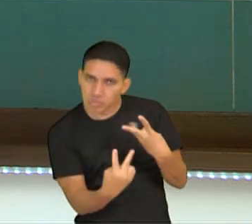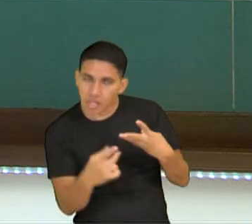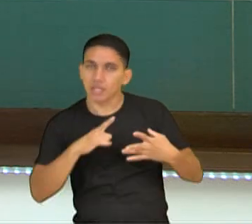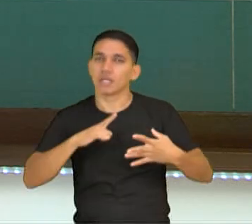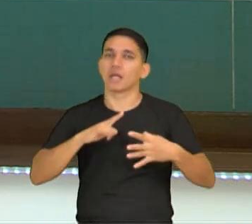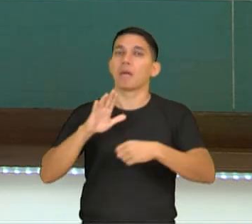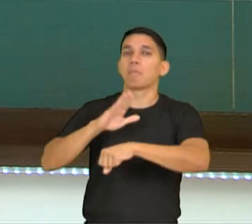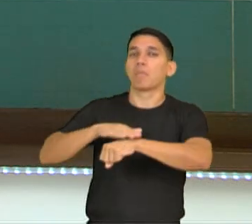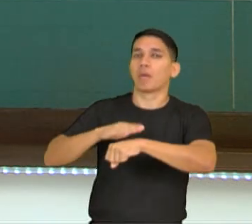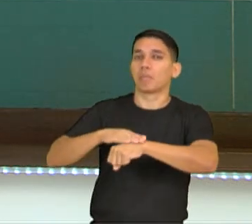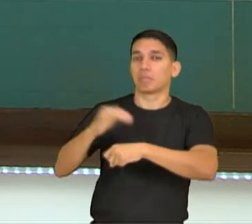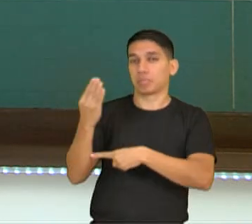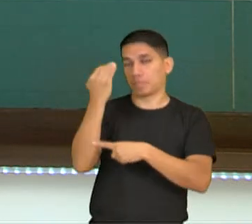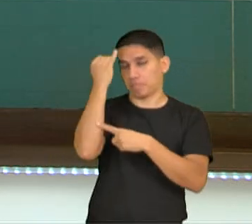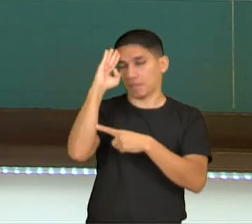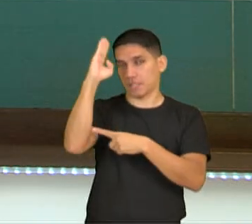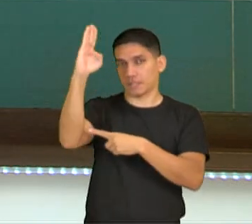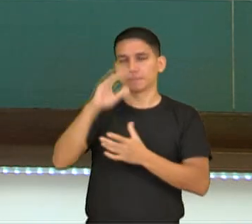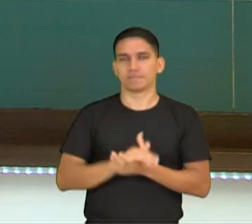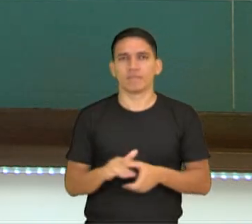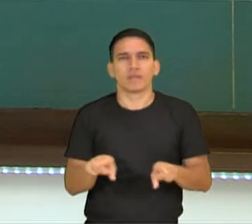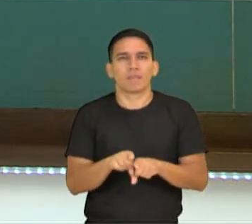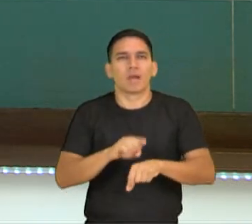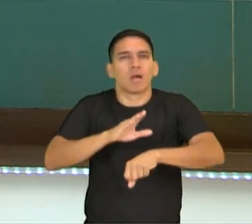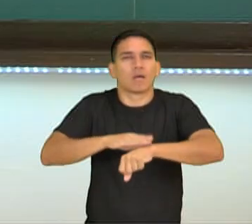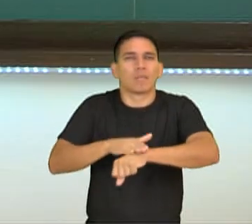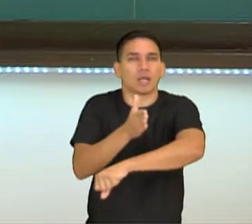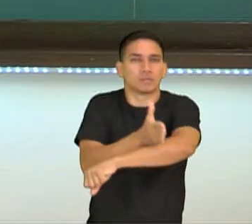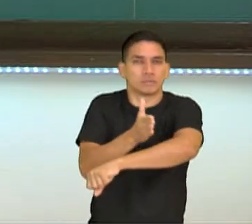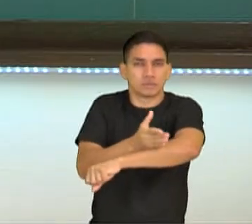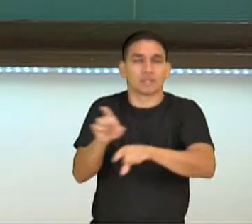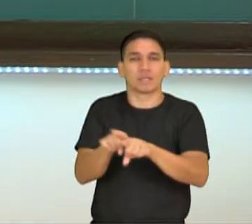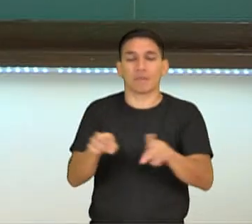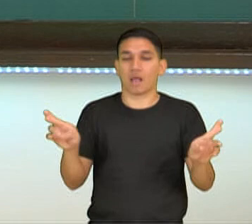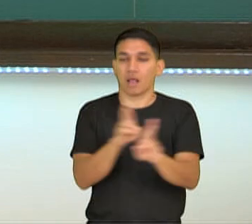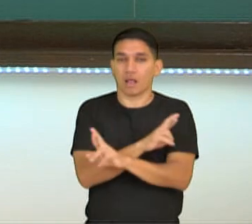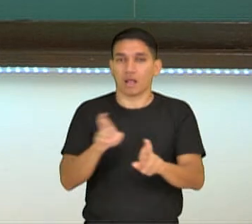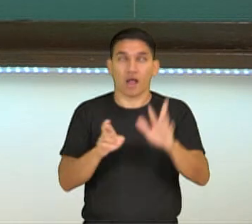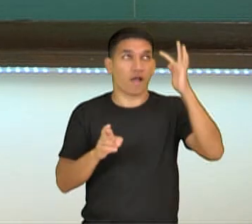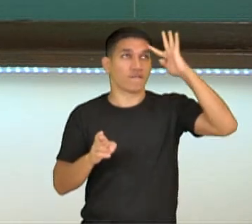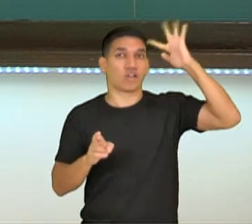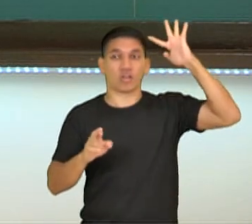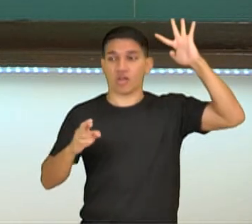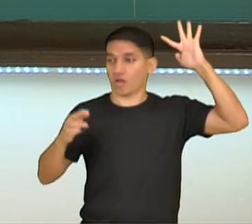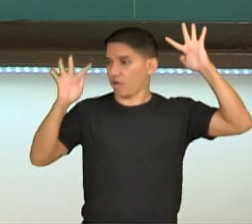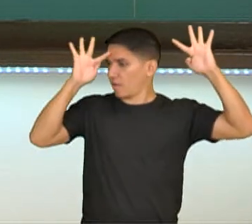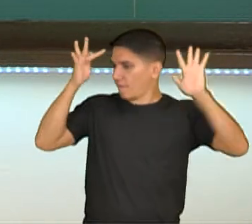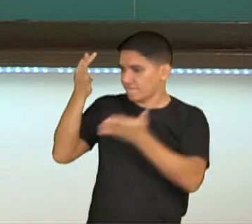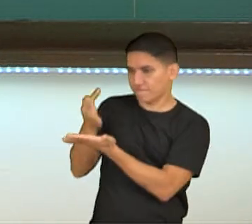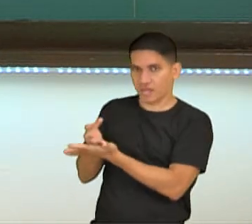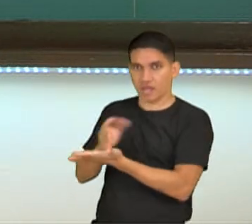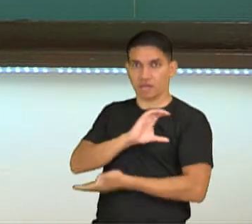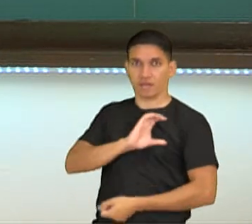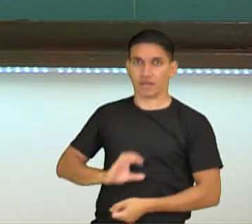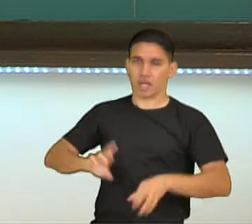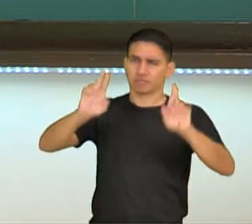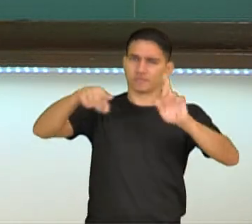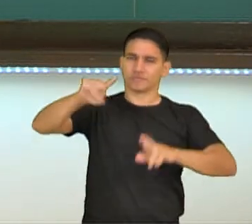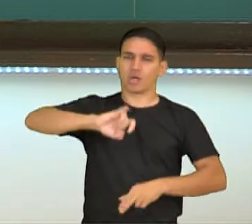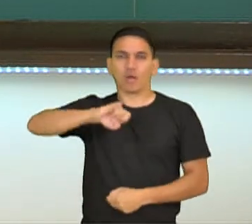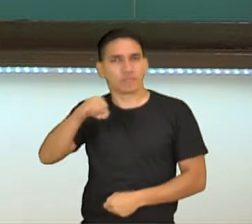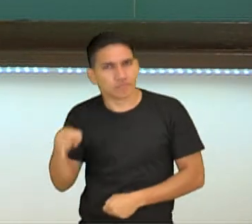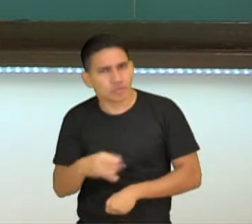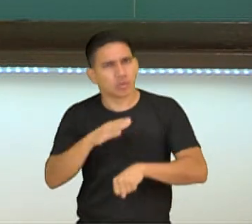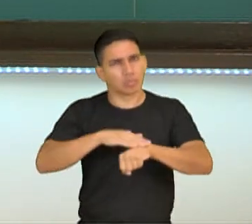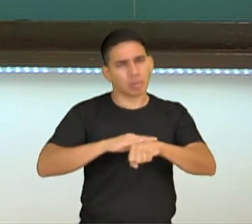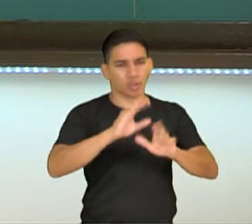características da filosofia na Idade Média e essa relação entre filosofia e fé cristã. Eu espero que você tenha aproveitado bastante